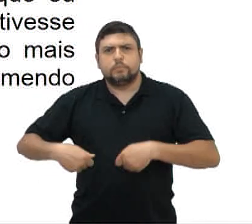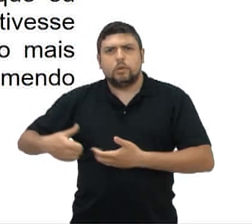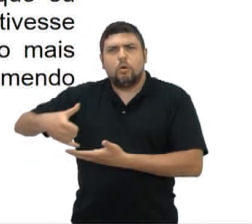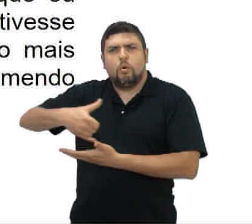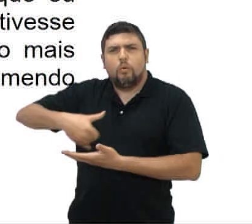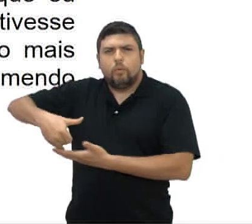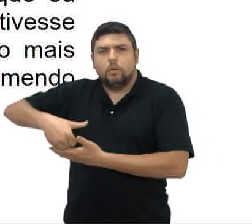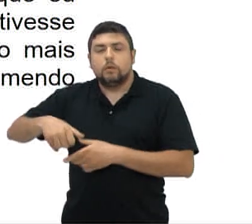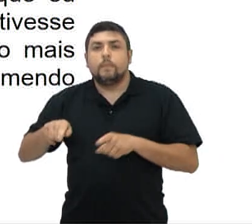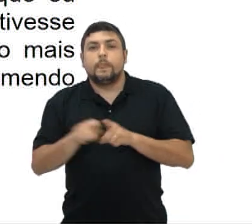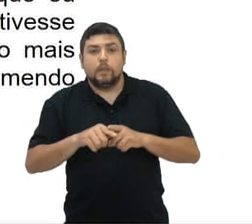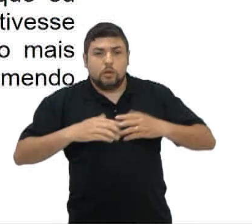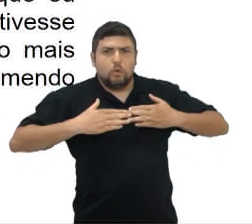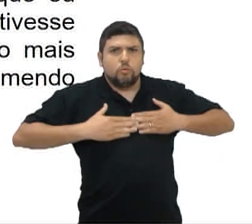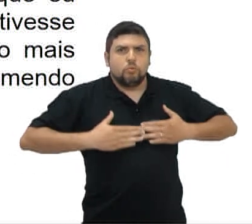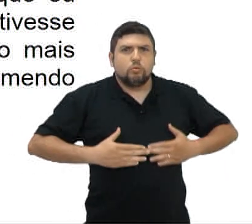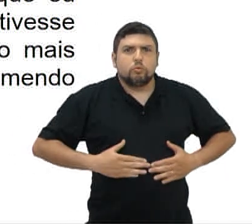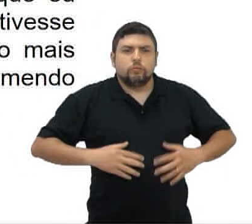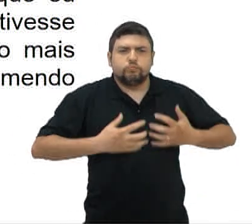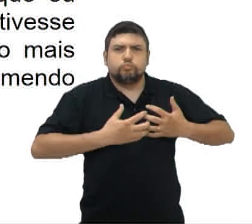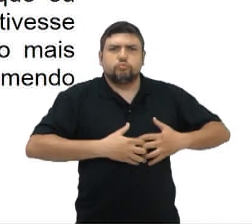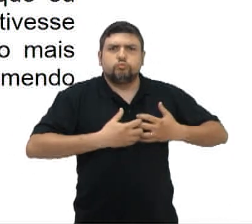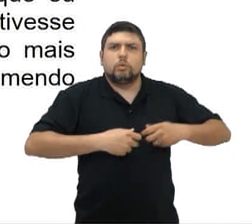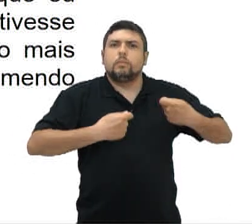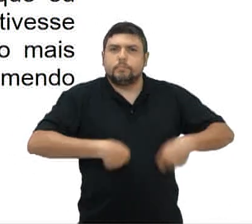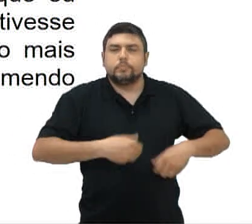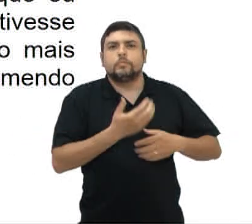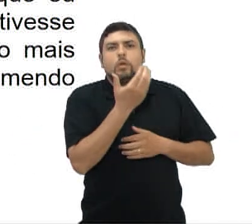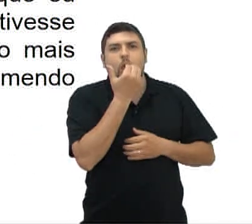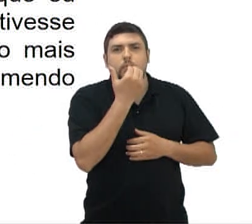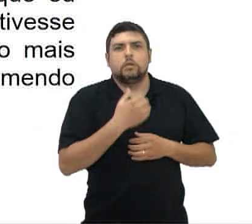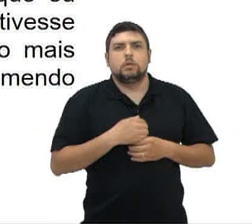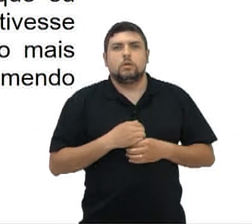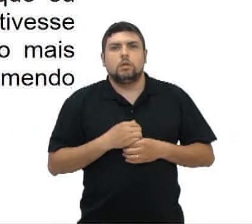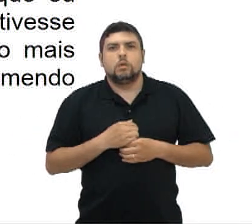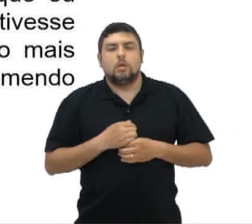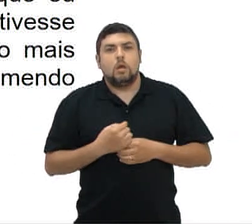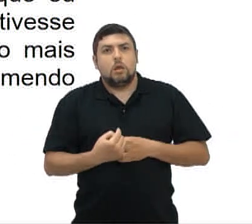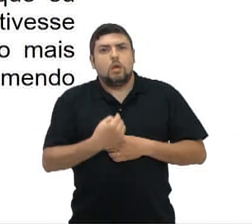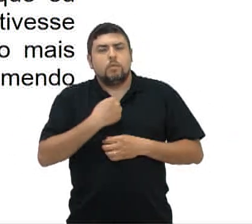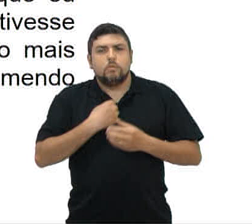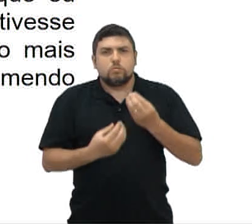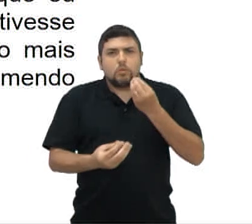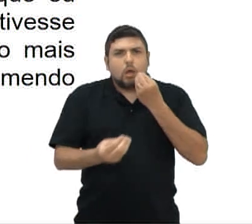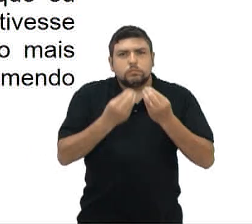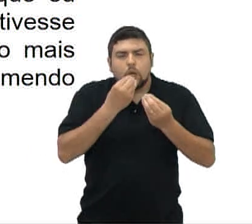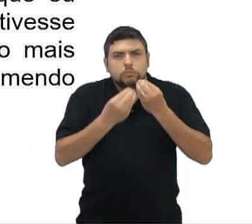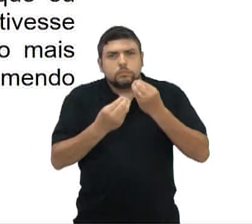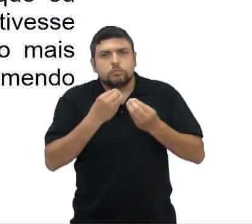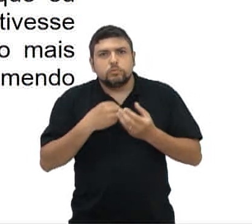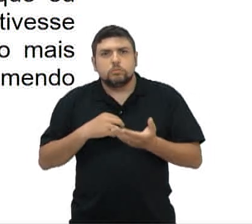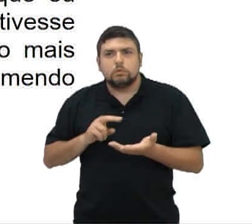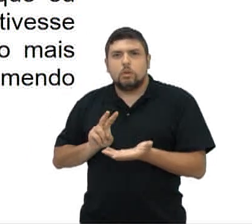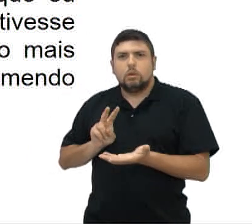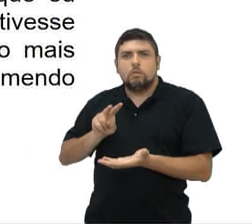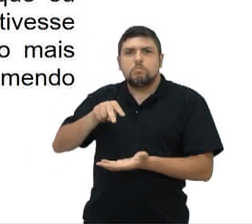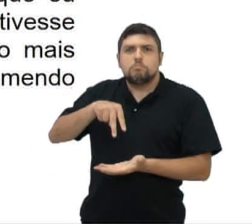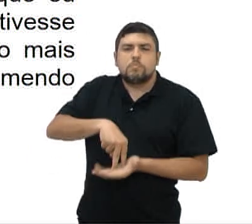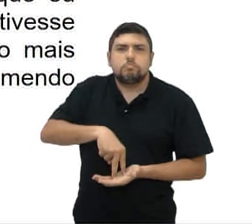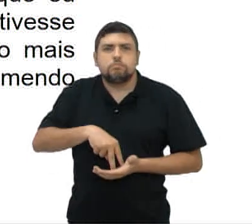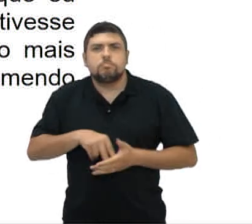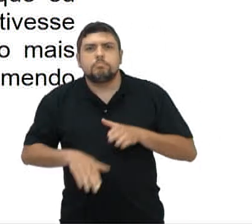O meu corpo deixou de pesar. Comecei a andar mais depressa. Eu tinha a impressão que eu deslizava